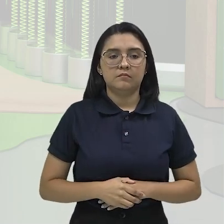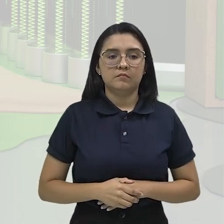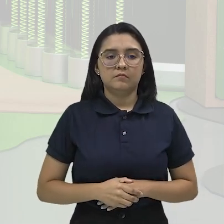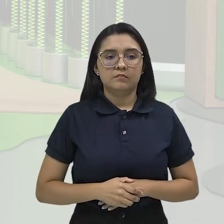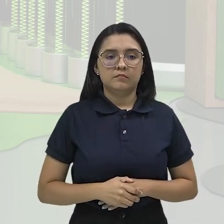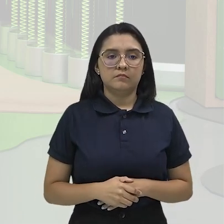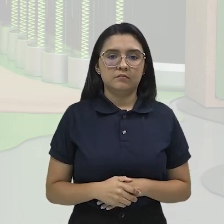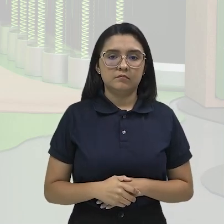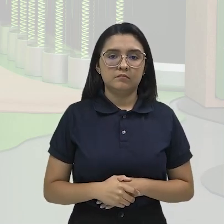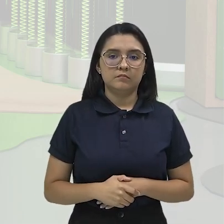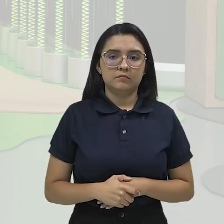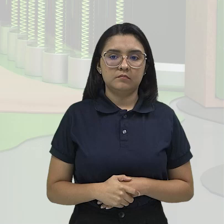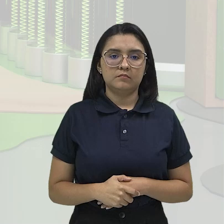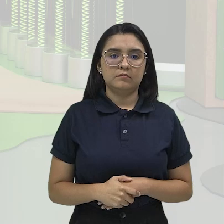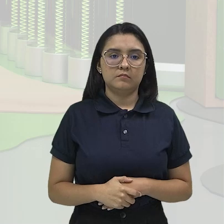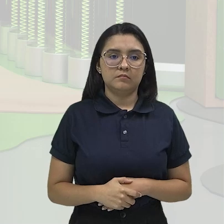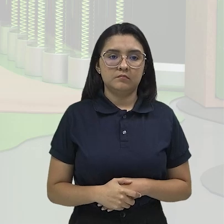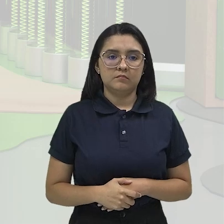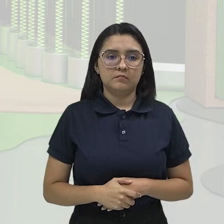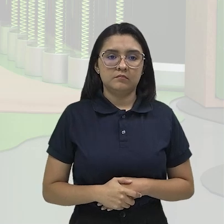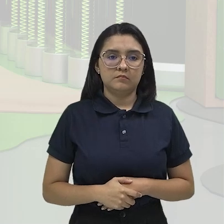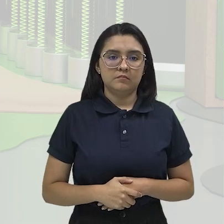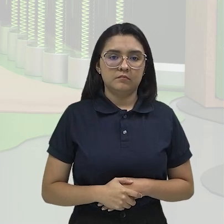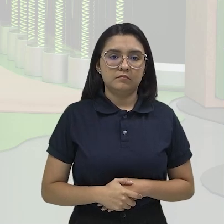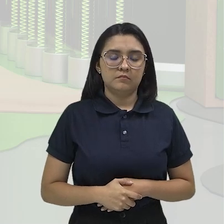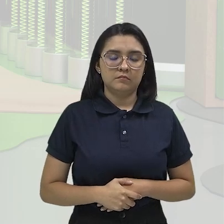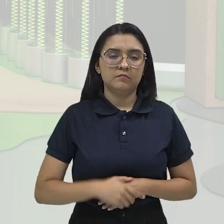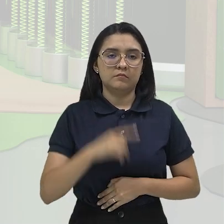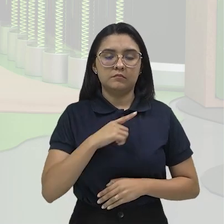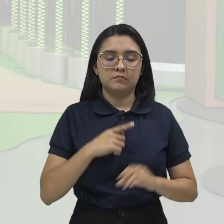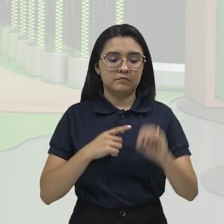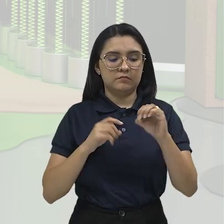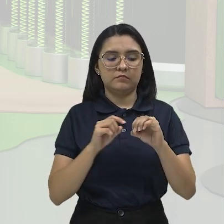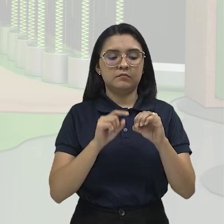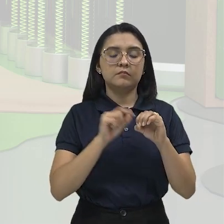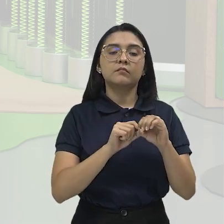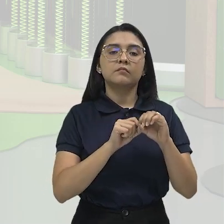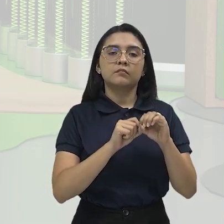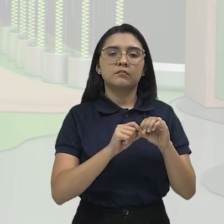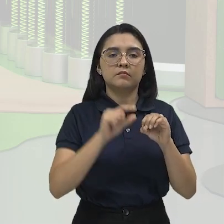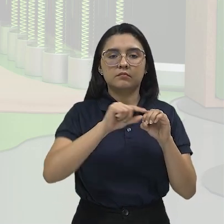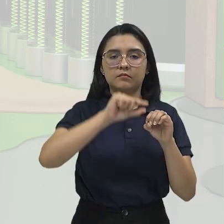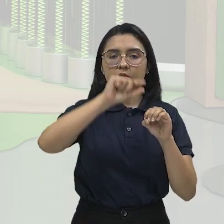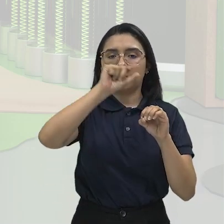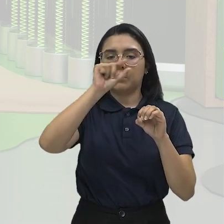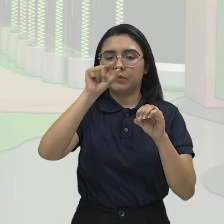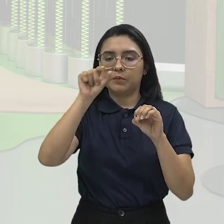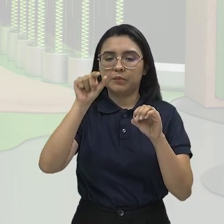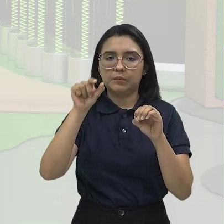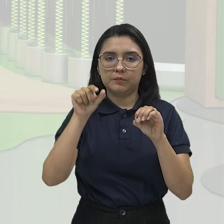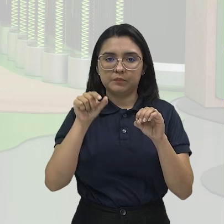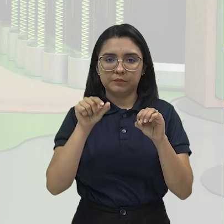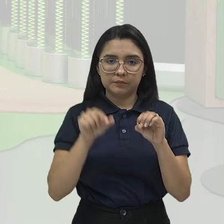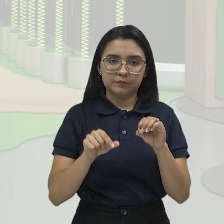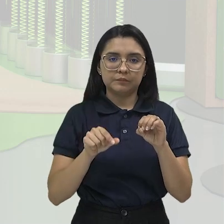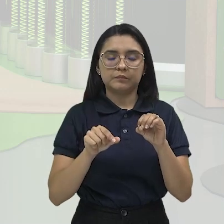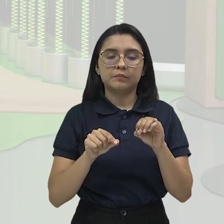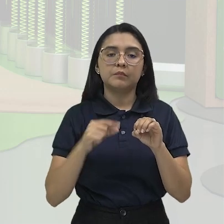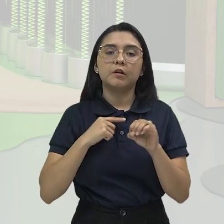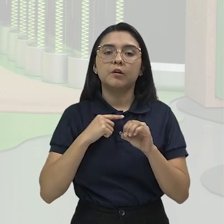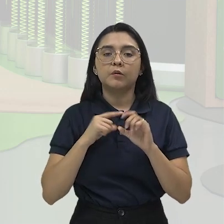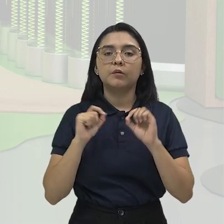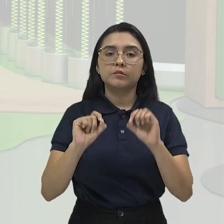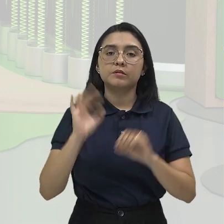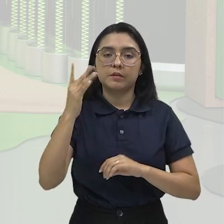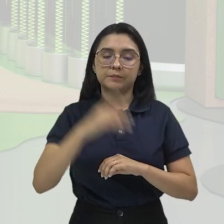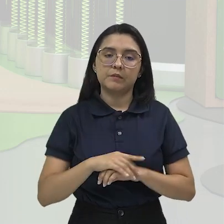ser transportado pelas tubas uterinas, né, até chegar numa determinada região para se